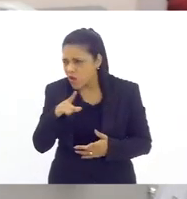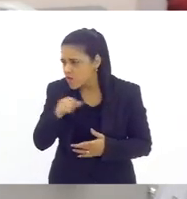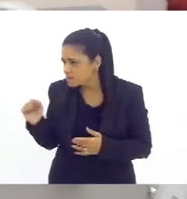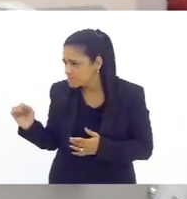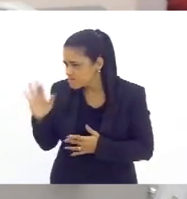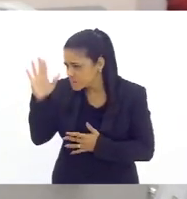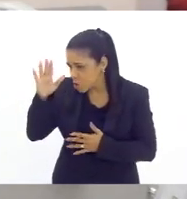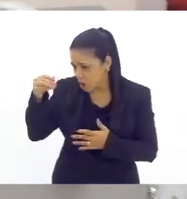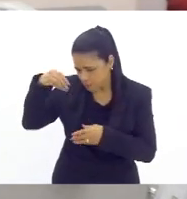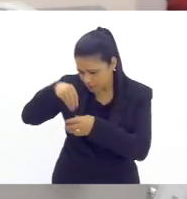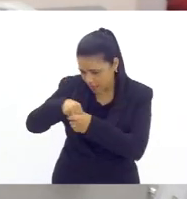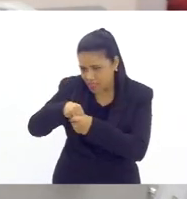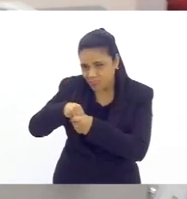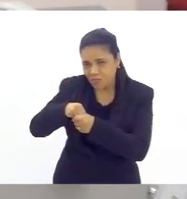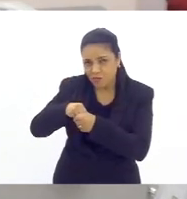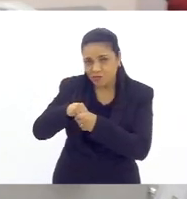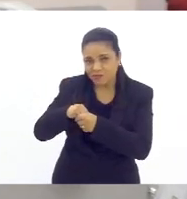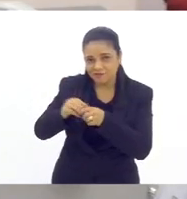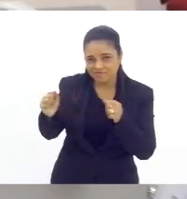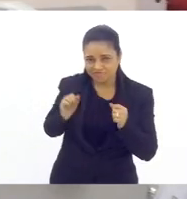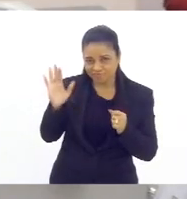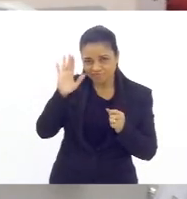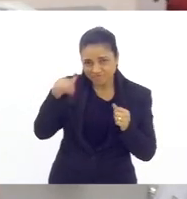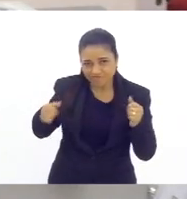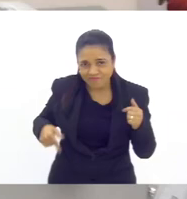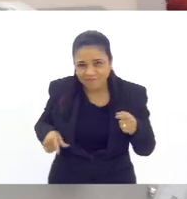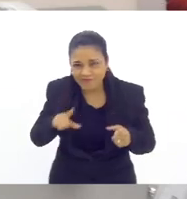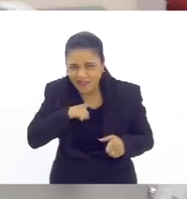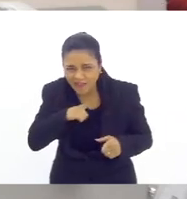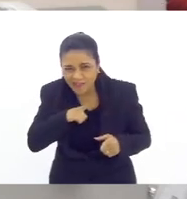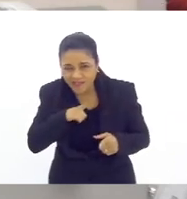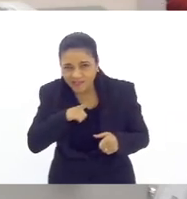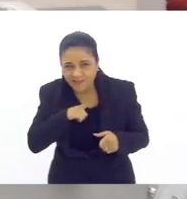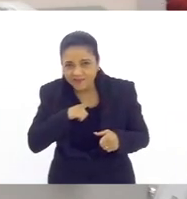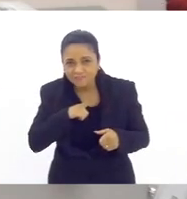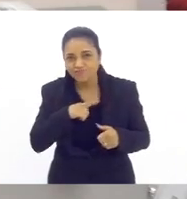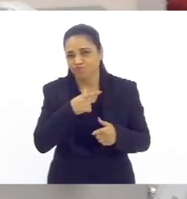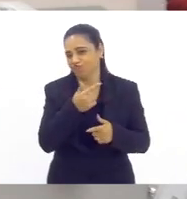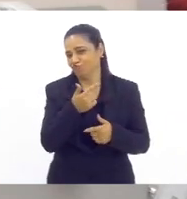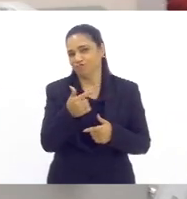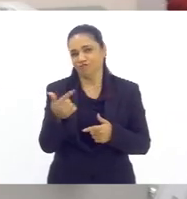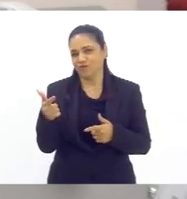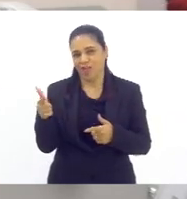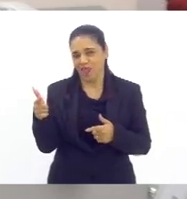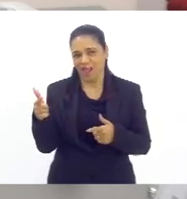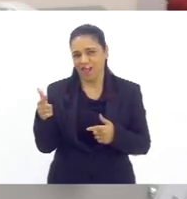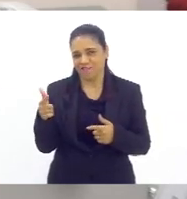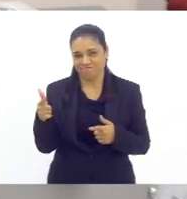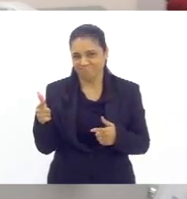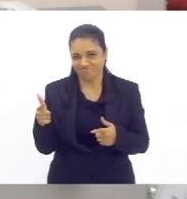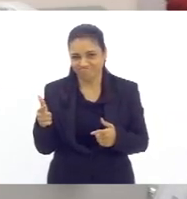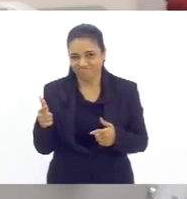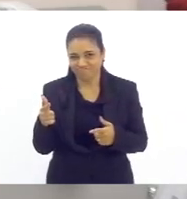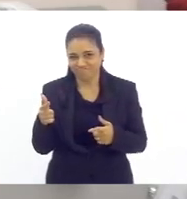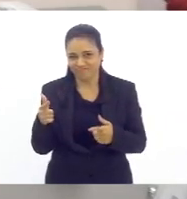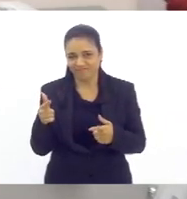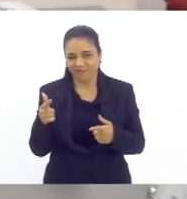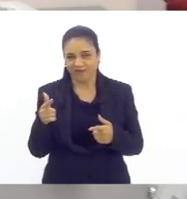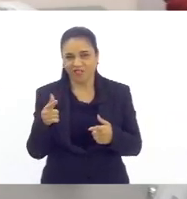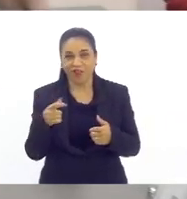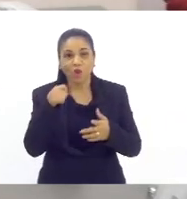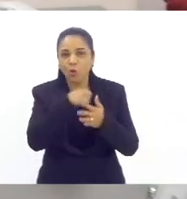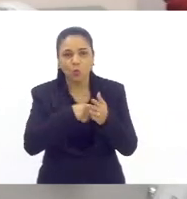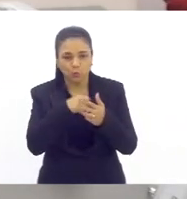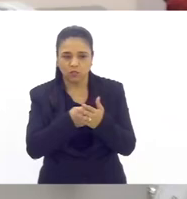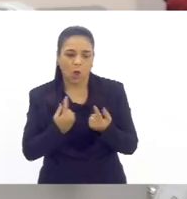um milionário na favela então que existe não existe combate ao tráfico de drogas e você